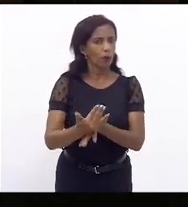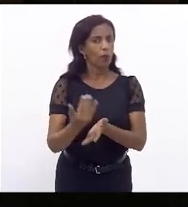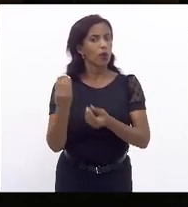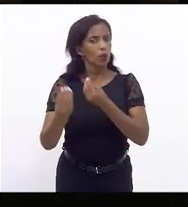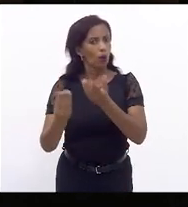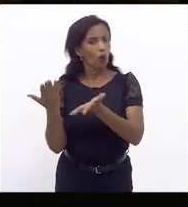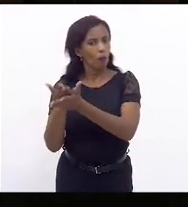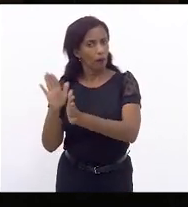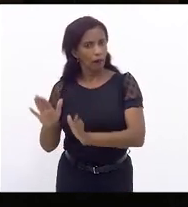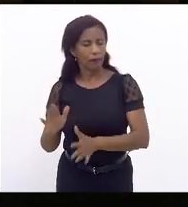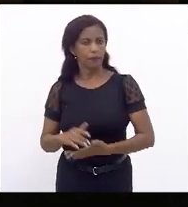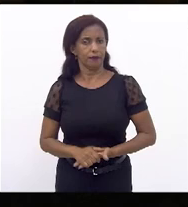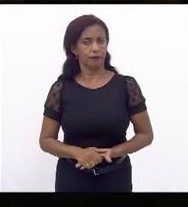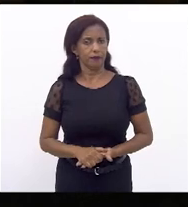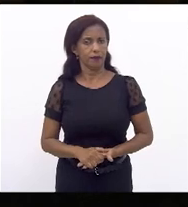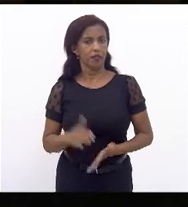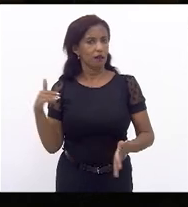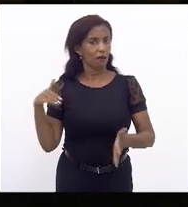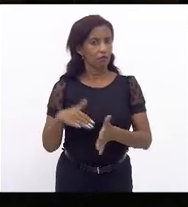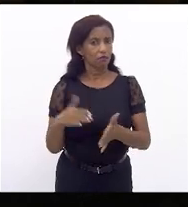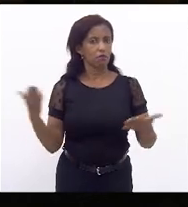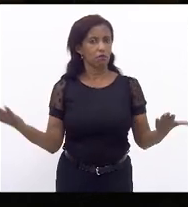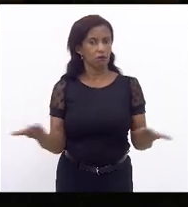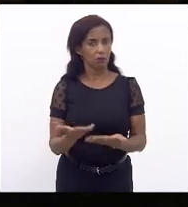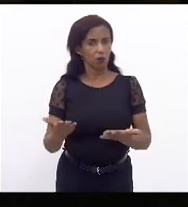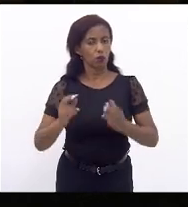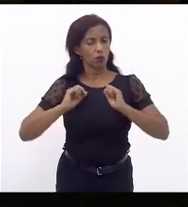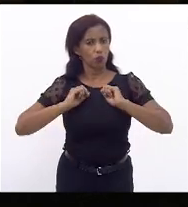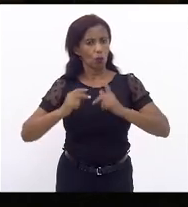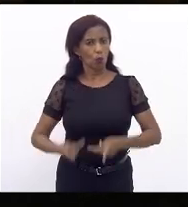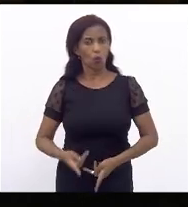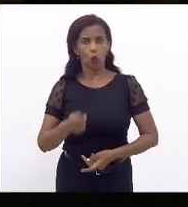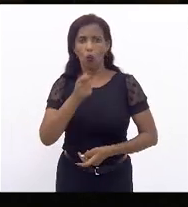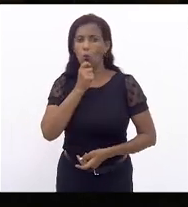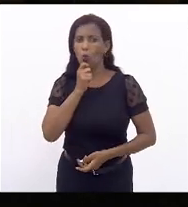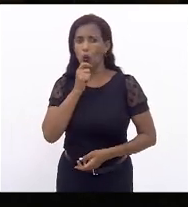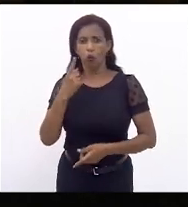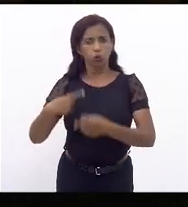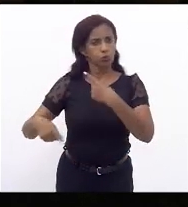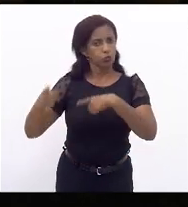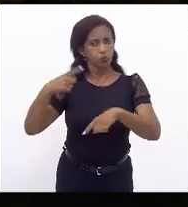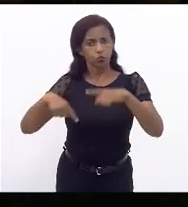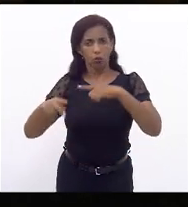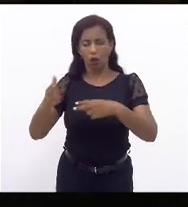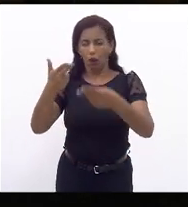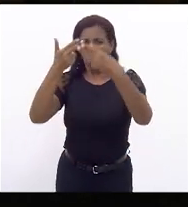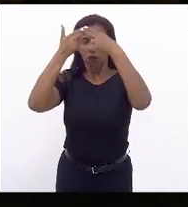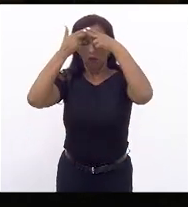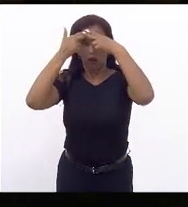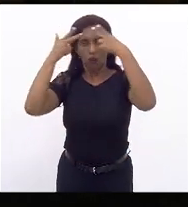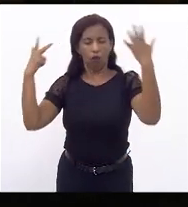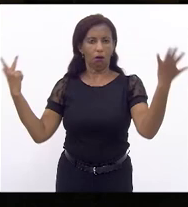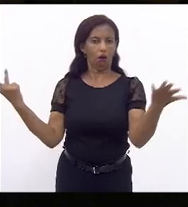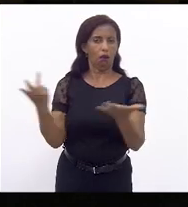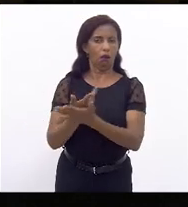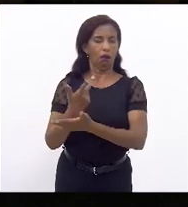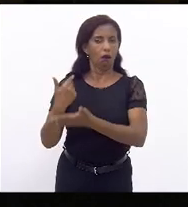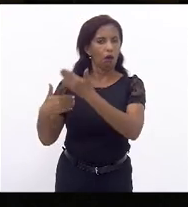como termina. E até hoje, a humanidade não se recuperou dos traumas